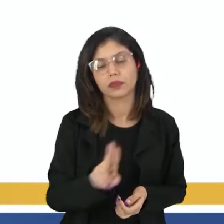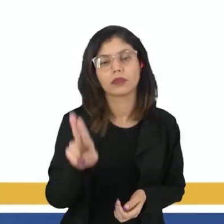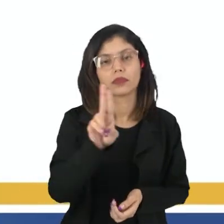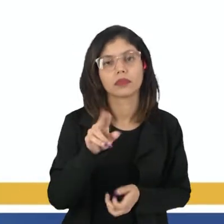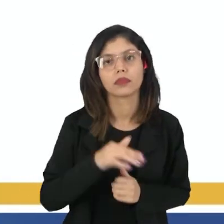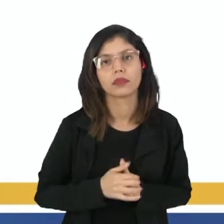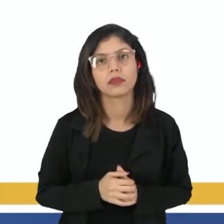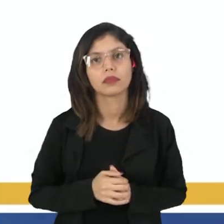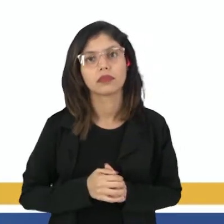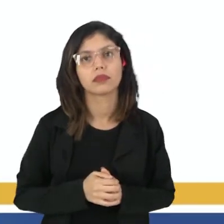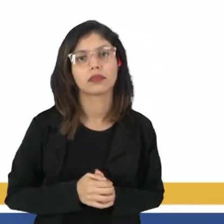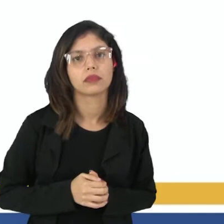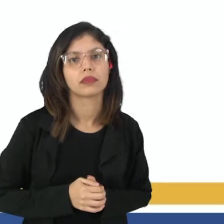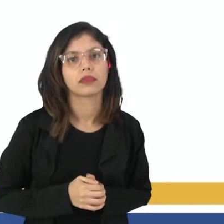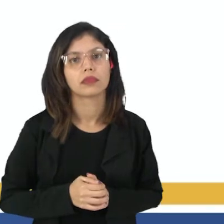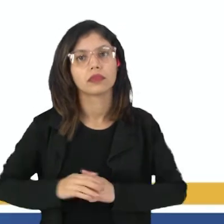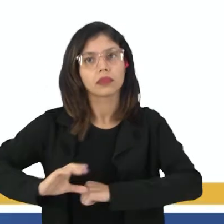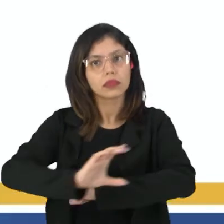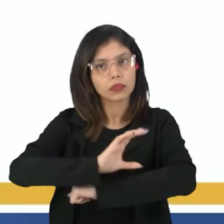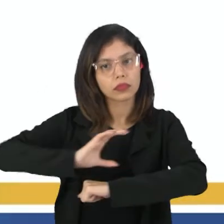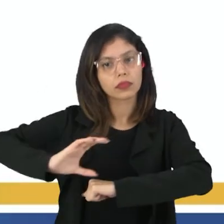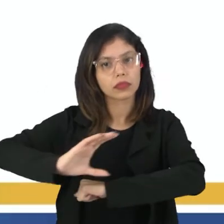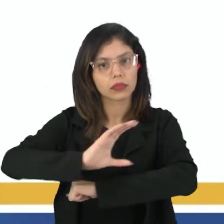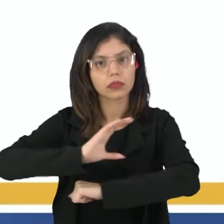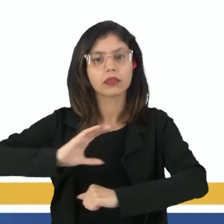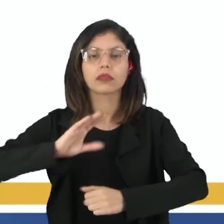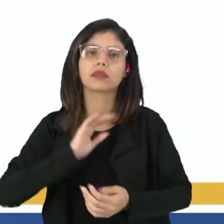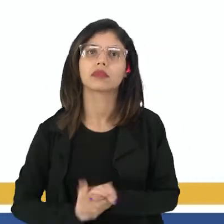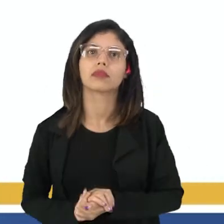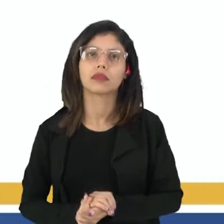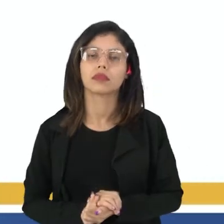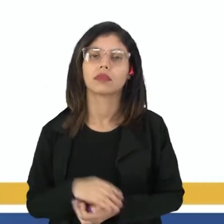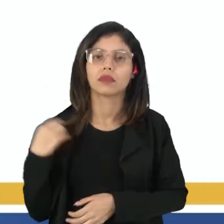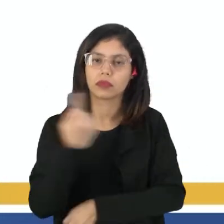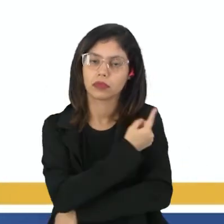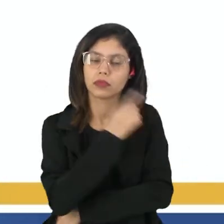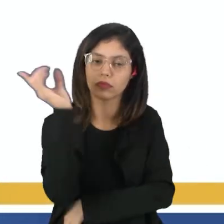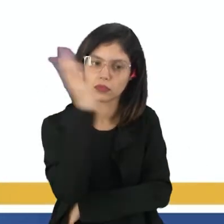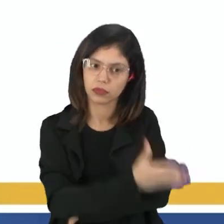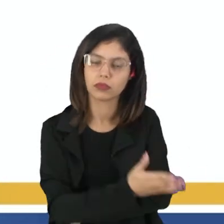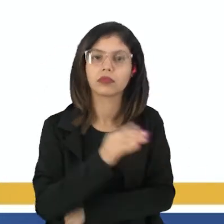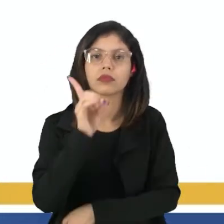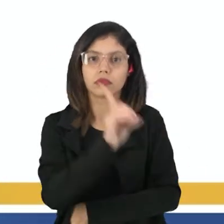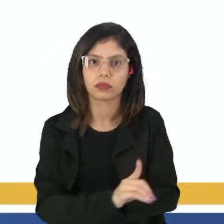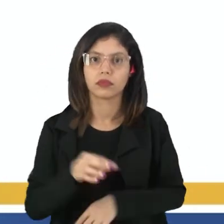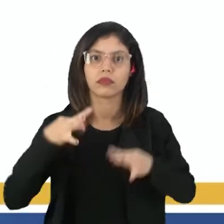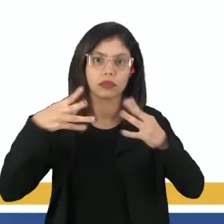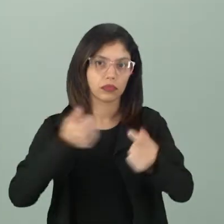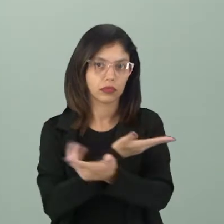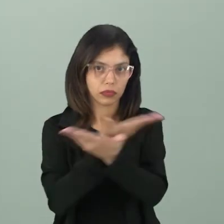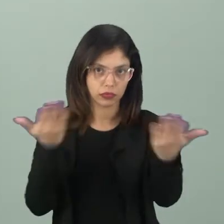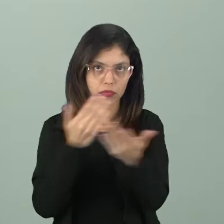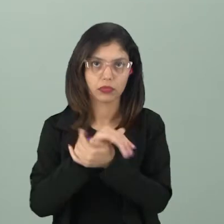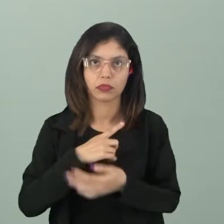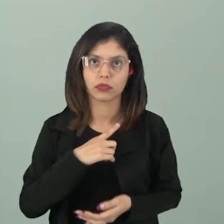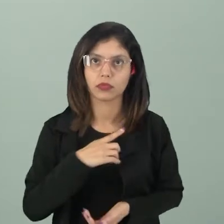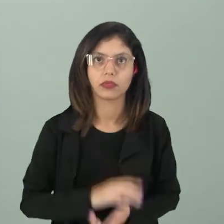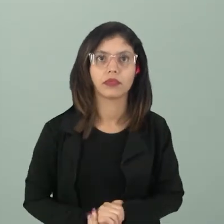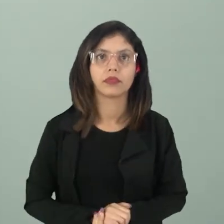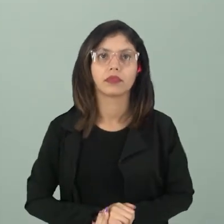usar a nossa Constituição, que fala dos deveres e direitos que nós temos. Então, é um argumento de princípio que a gente vai